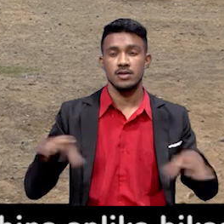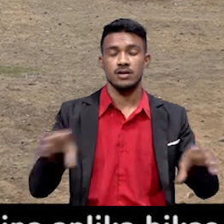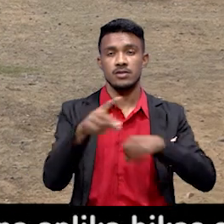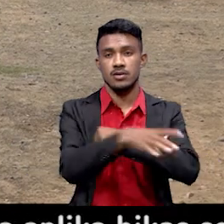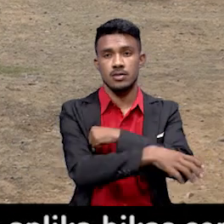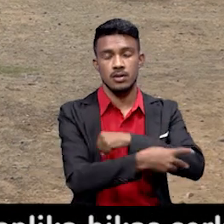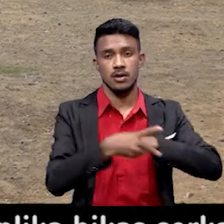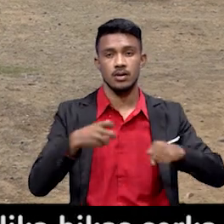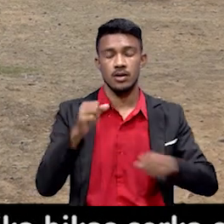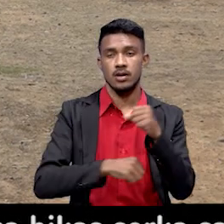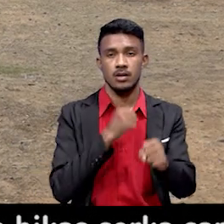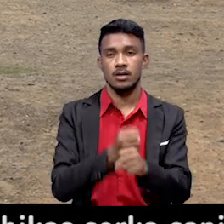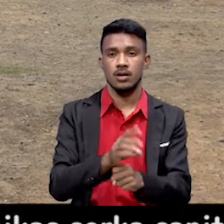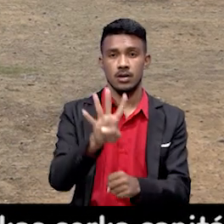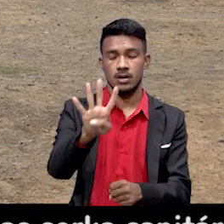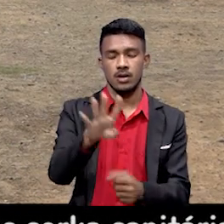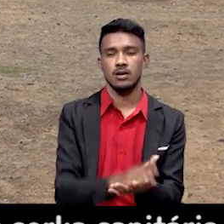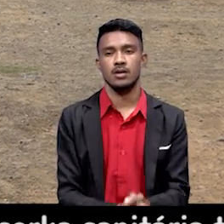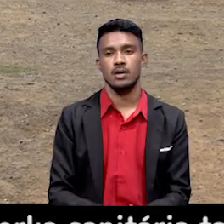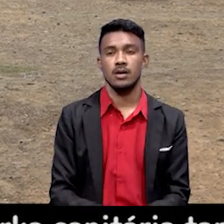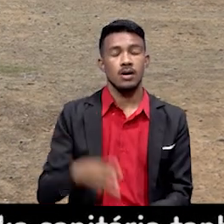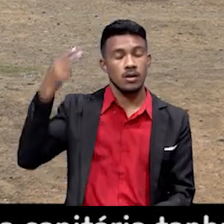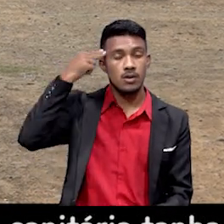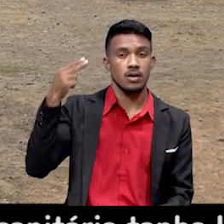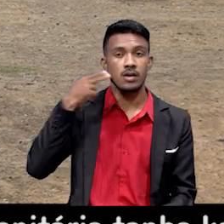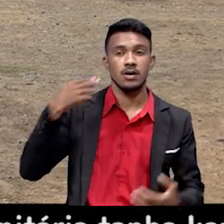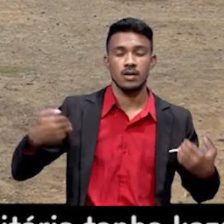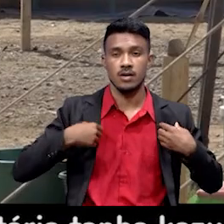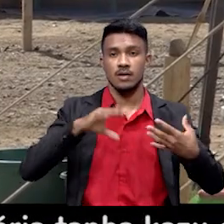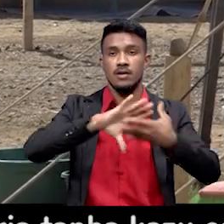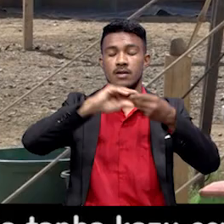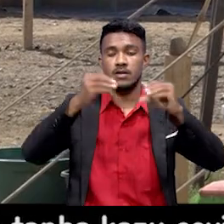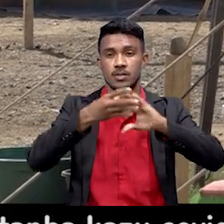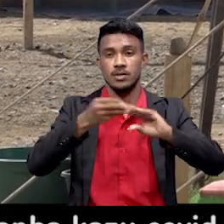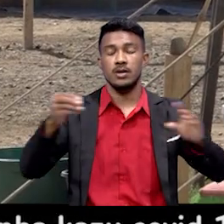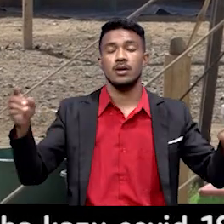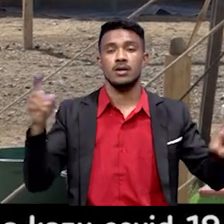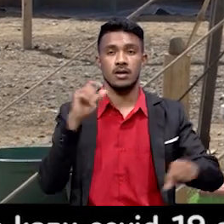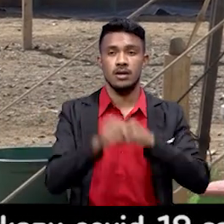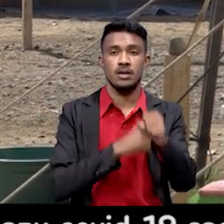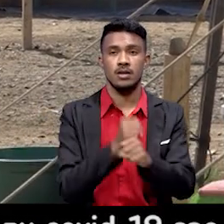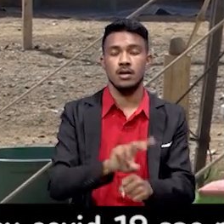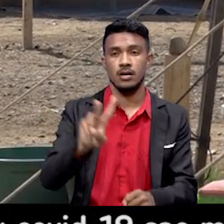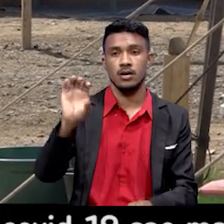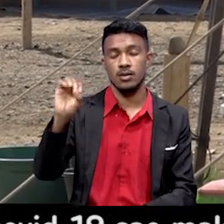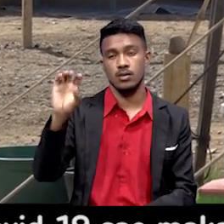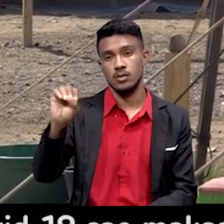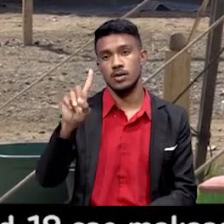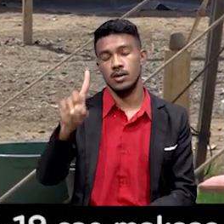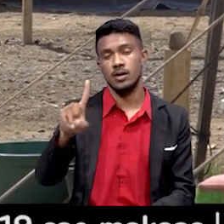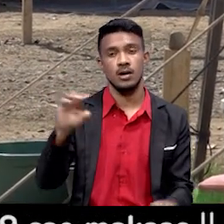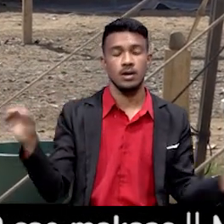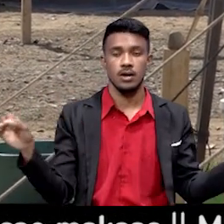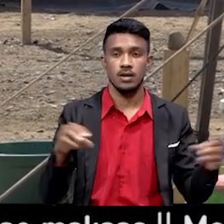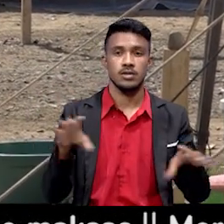mandato tinang hat. Nune Ramos Horta Esperança katak ia tinang rihun rua ida la ia tam pensau vitalícia